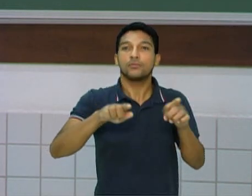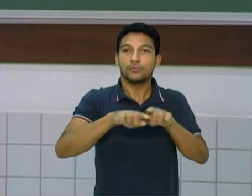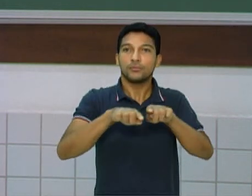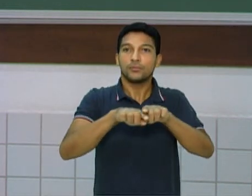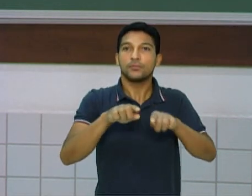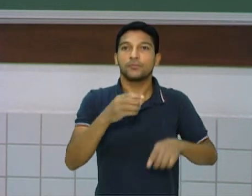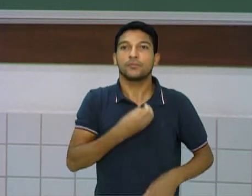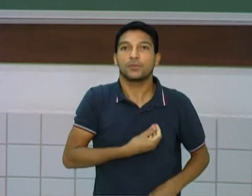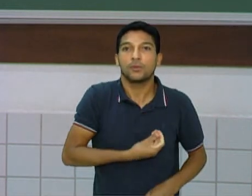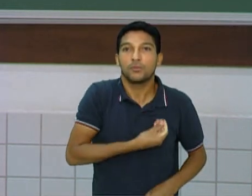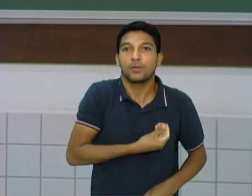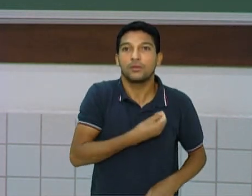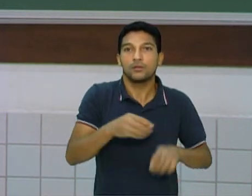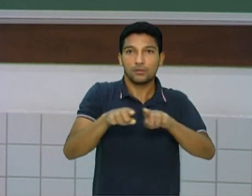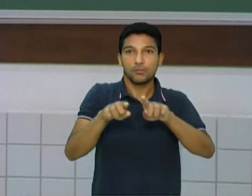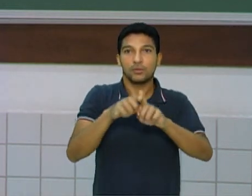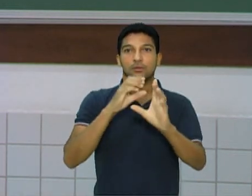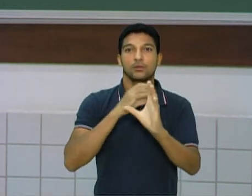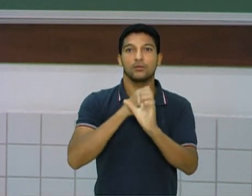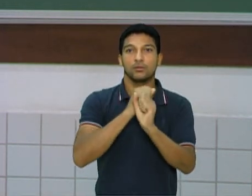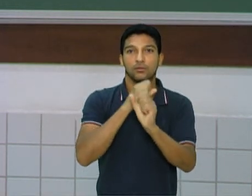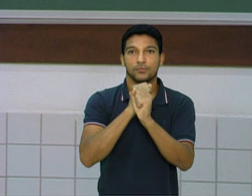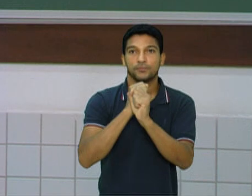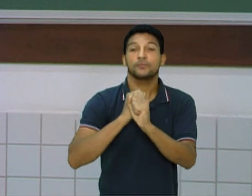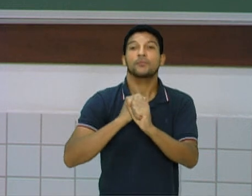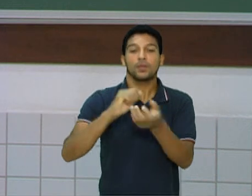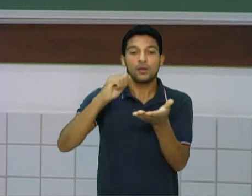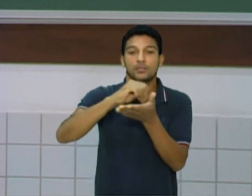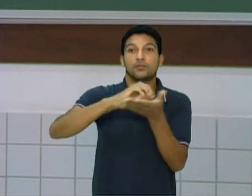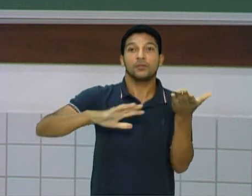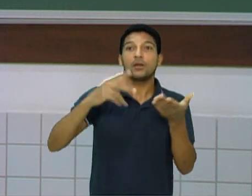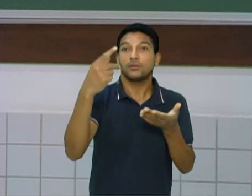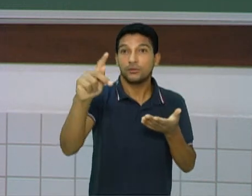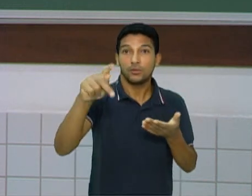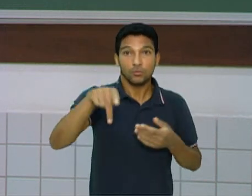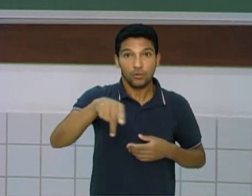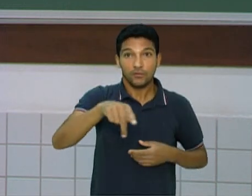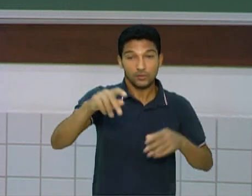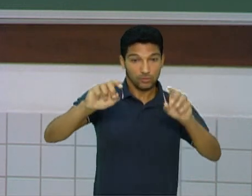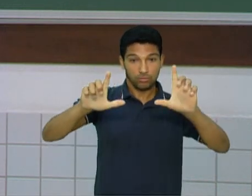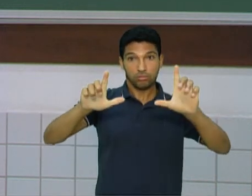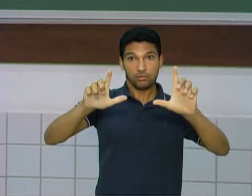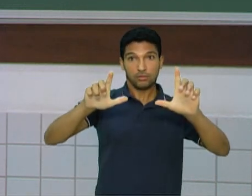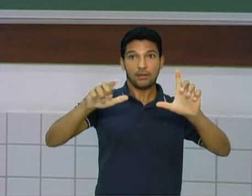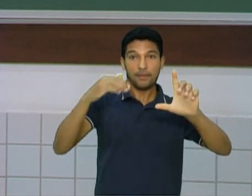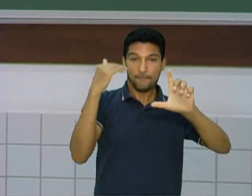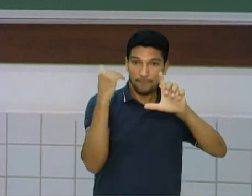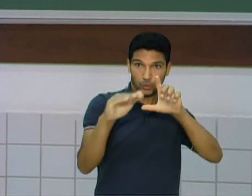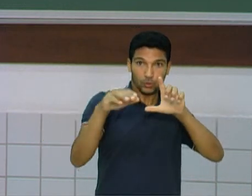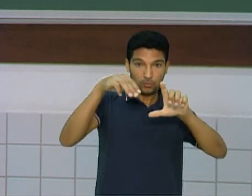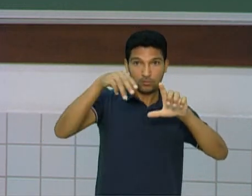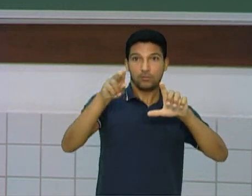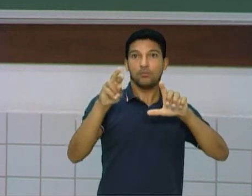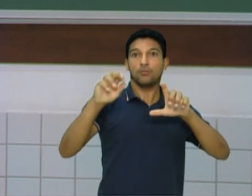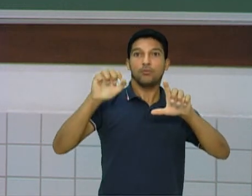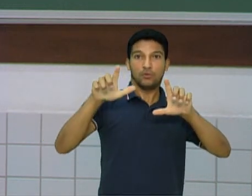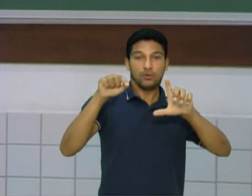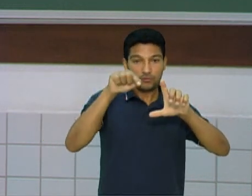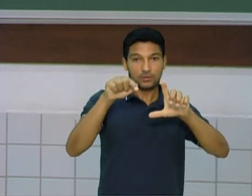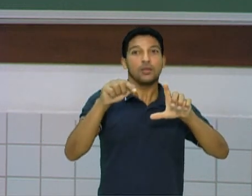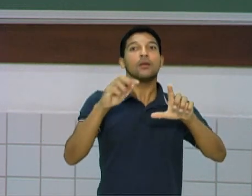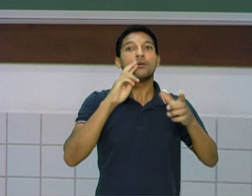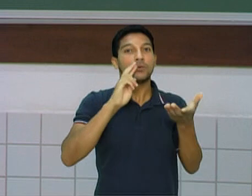o seu professor lá da sua escola mesmo, posta lá para você fazer, realizem aquelas atividades para garantir uma nota melhor para